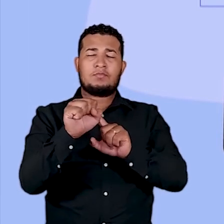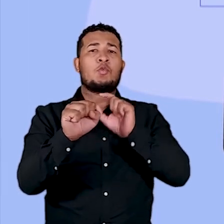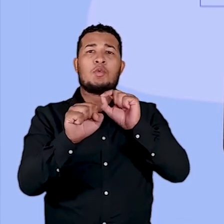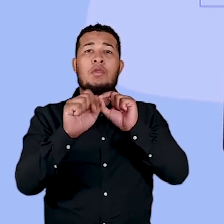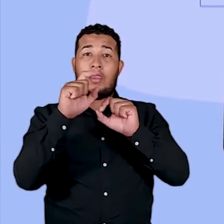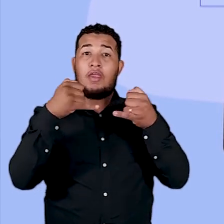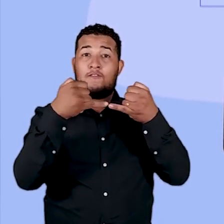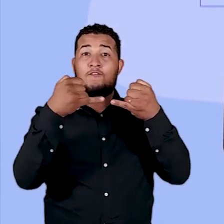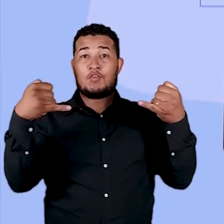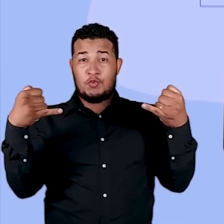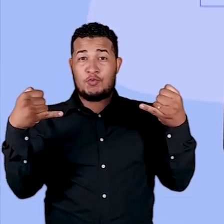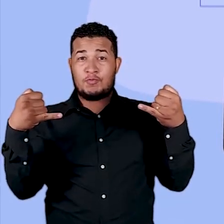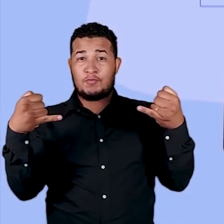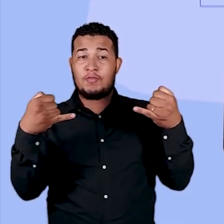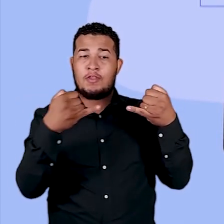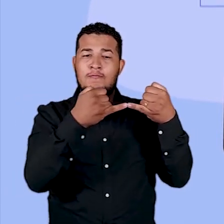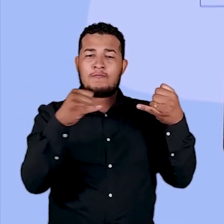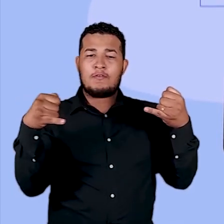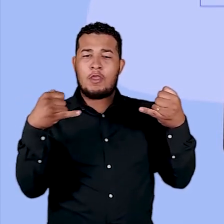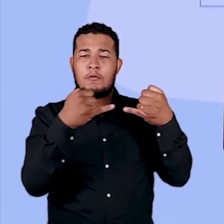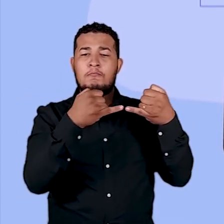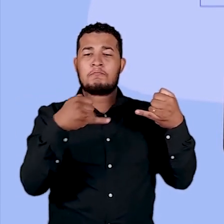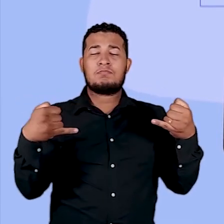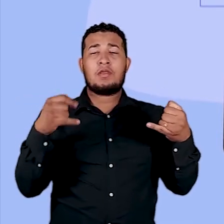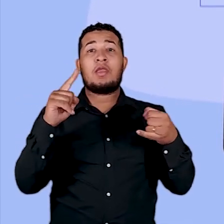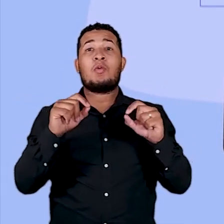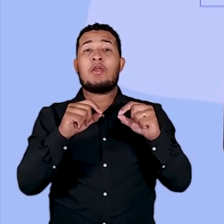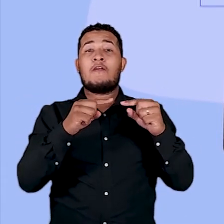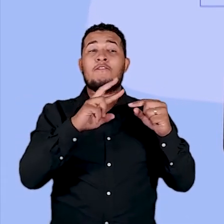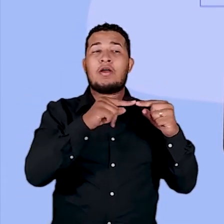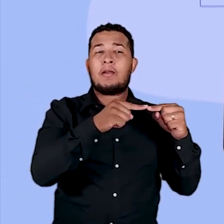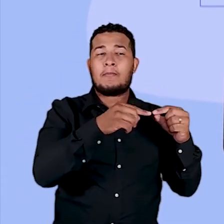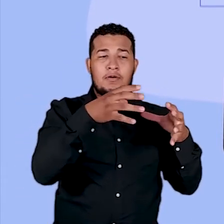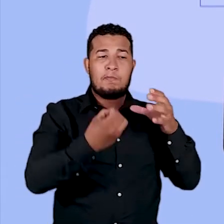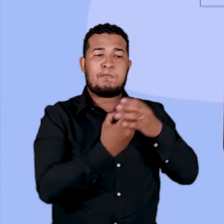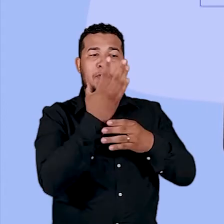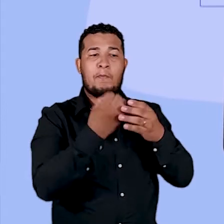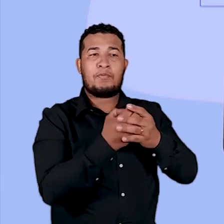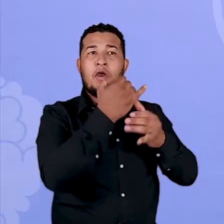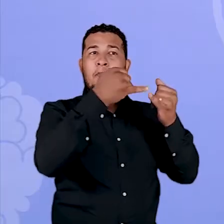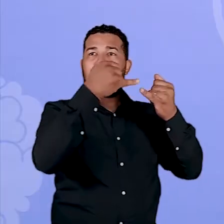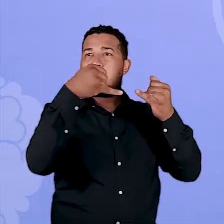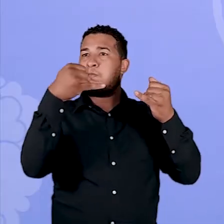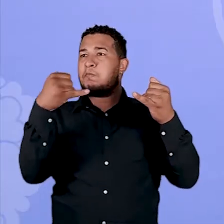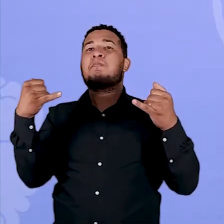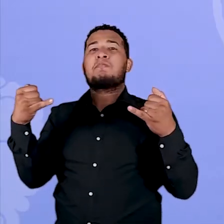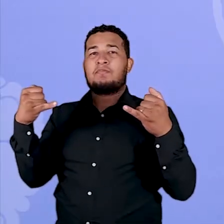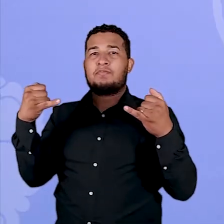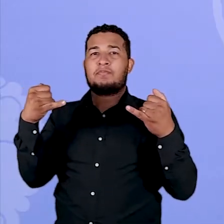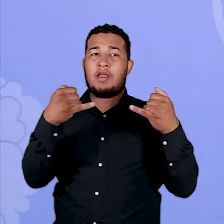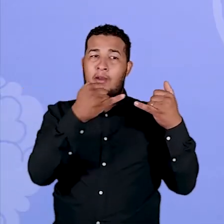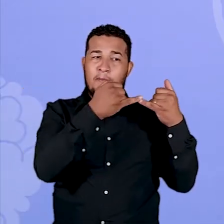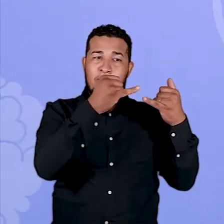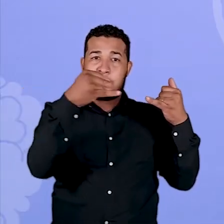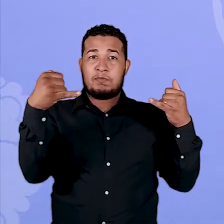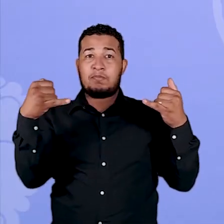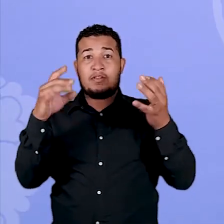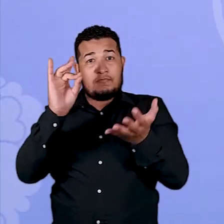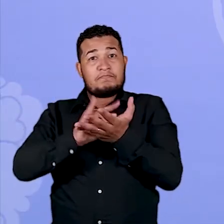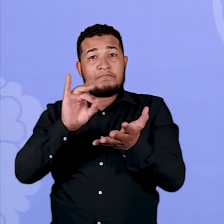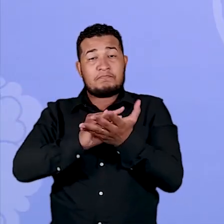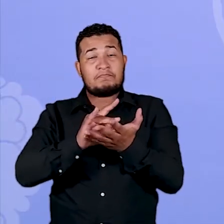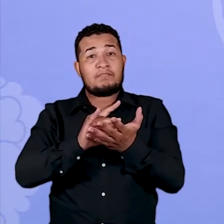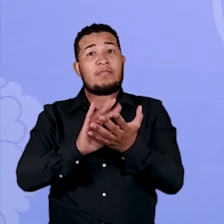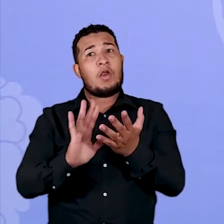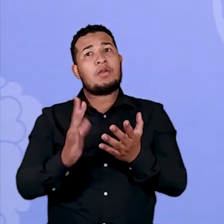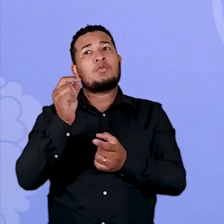fios. Então, o fio, para a gente fala que é um condutor, que é por onde essa corrente é conduzida. E aí, esse condutor, na